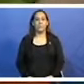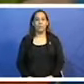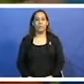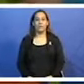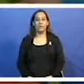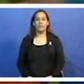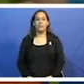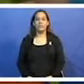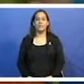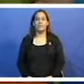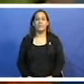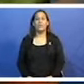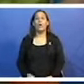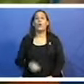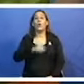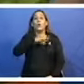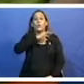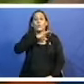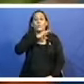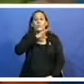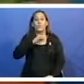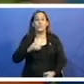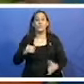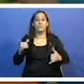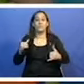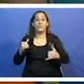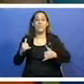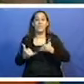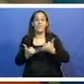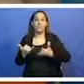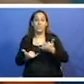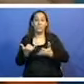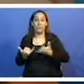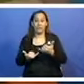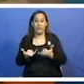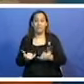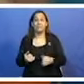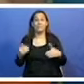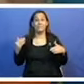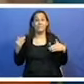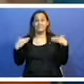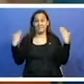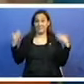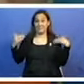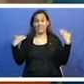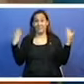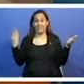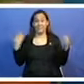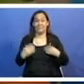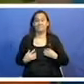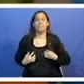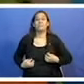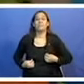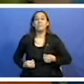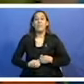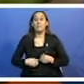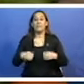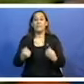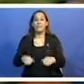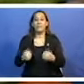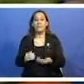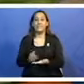divertir, são os bichos que se divertem. Um poema em que os bichos se divertem. Você vai precisar da apostila